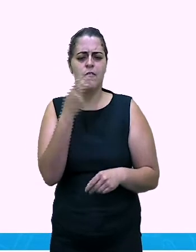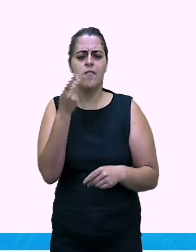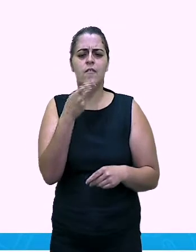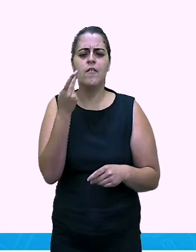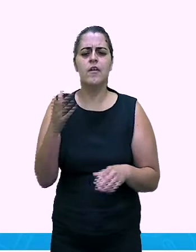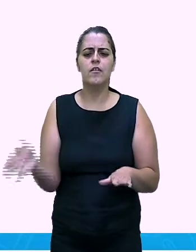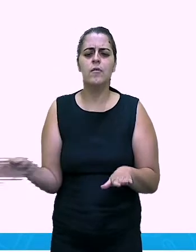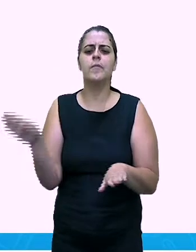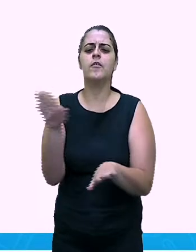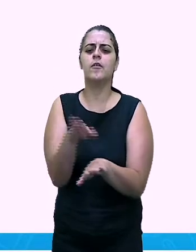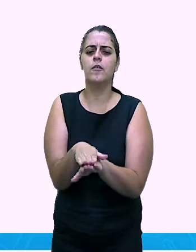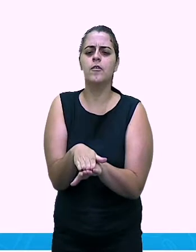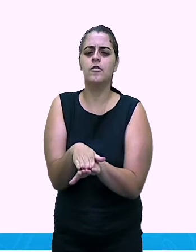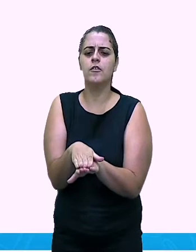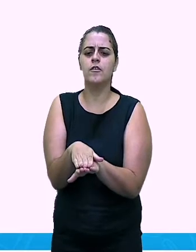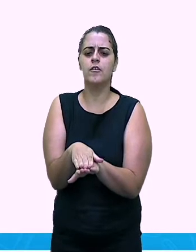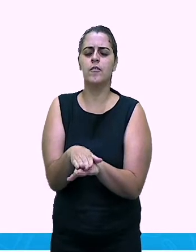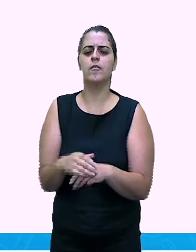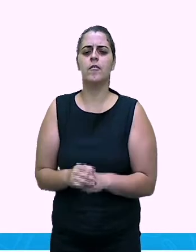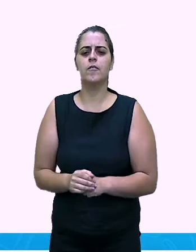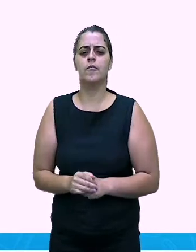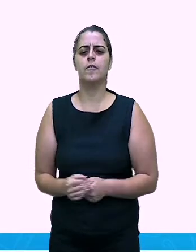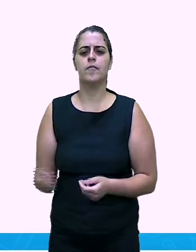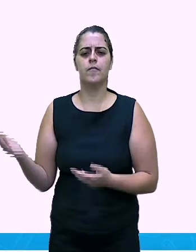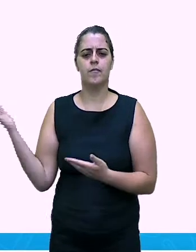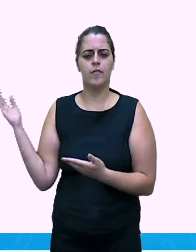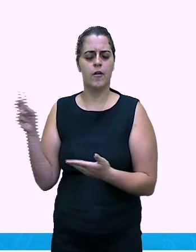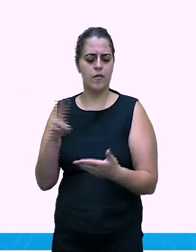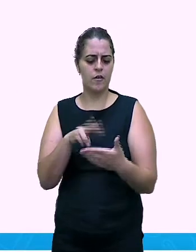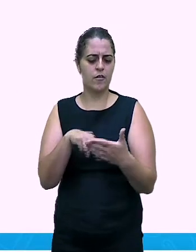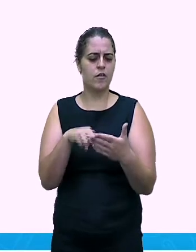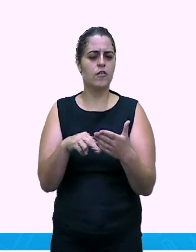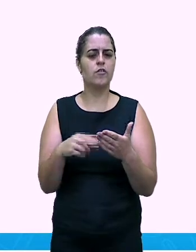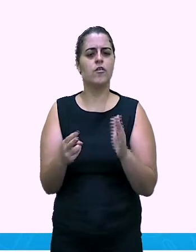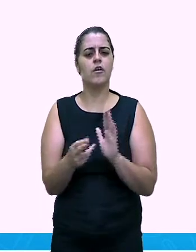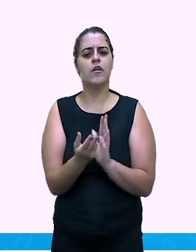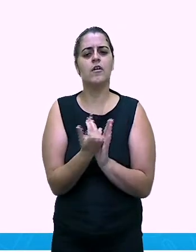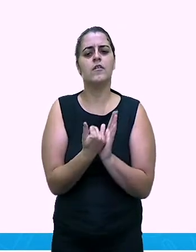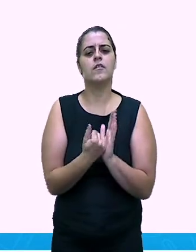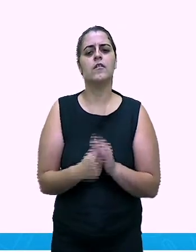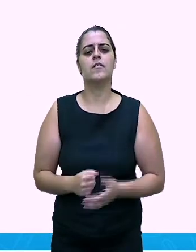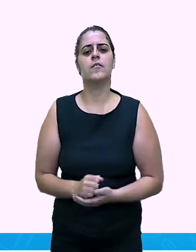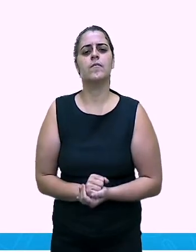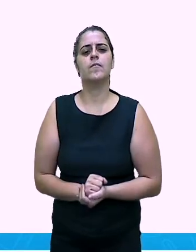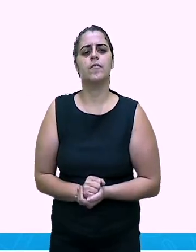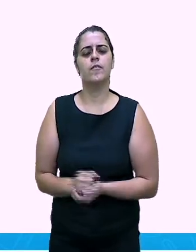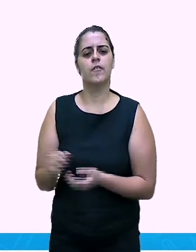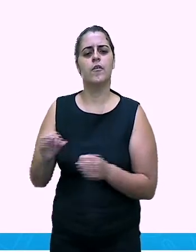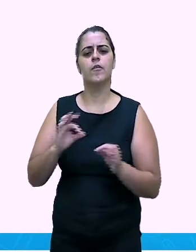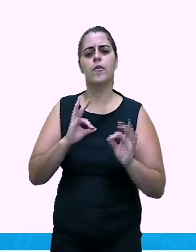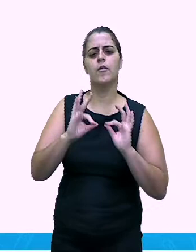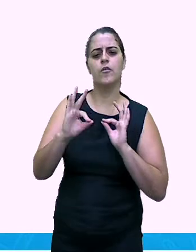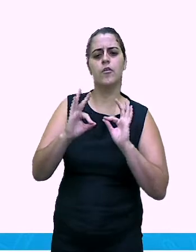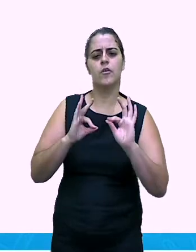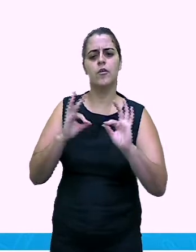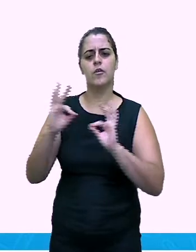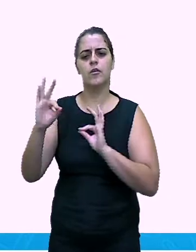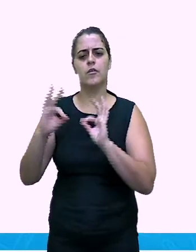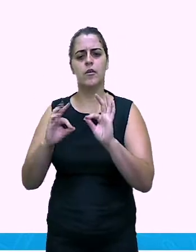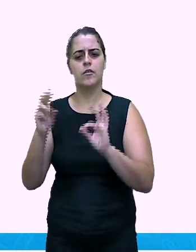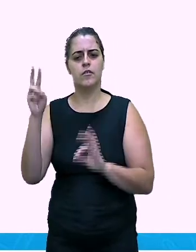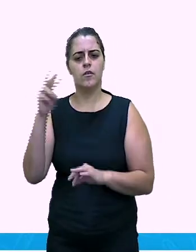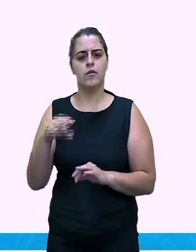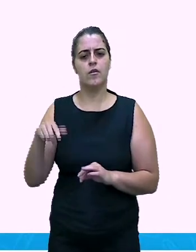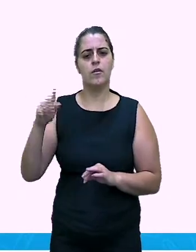falar sobre essa questão através da história em quadrinhos. Organização da HQ.